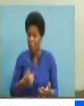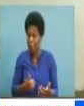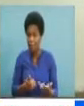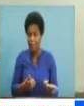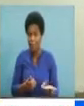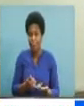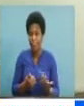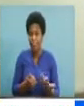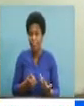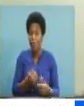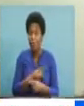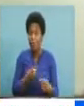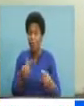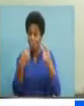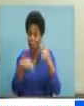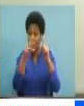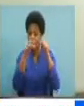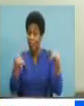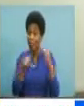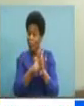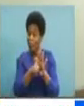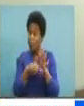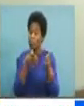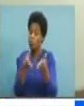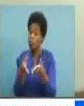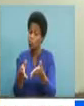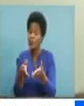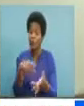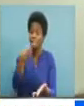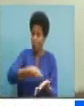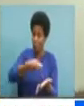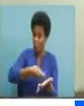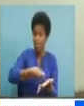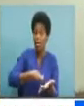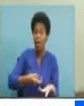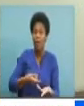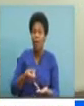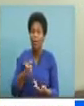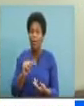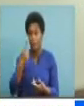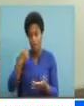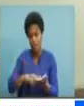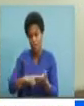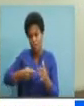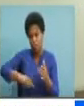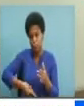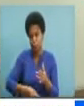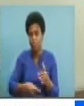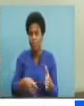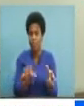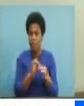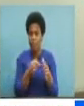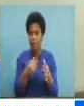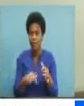é tendo um quadro que favorece essa esse investimento que fui doeu curar you